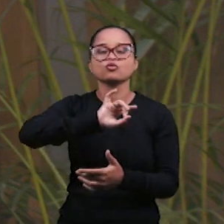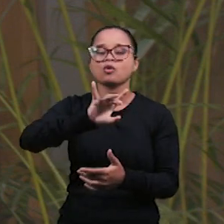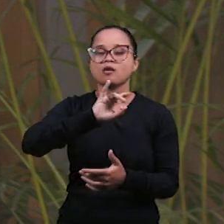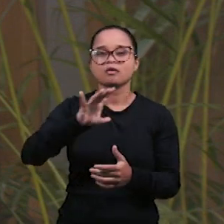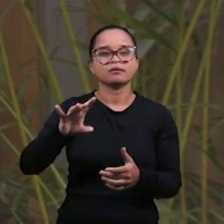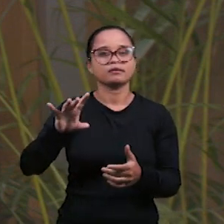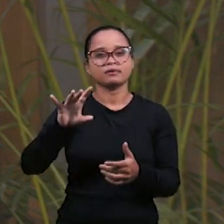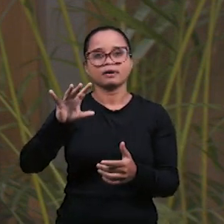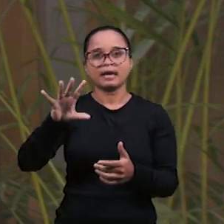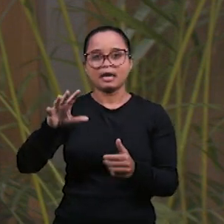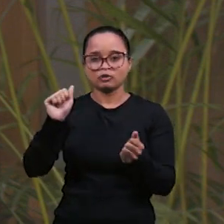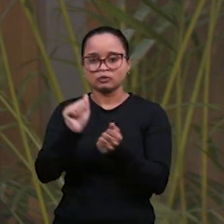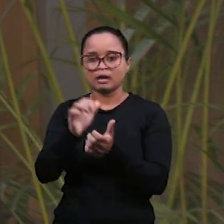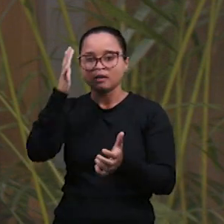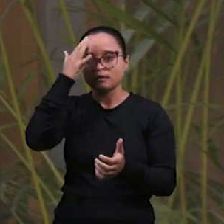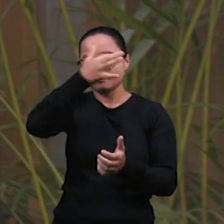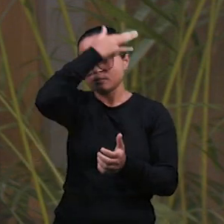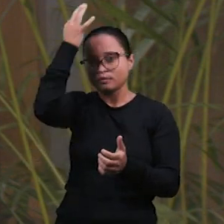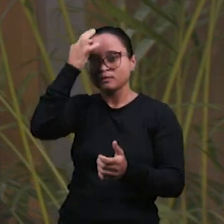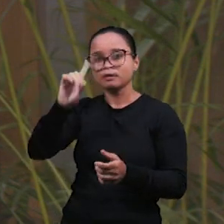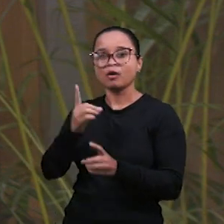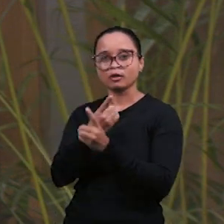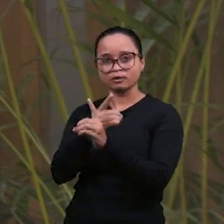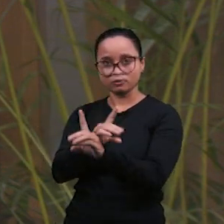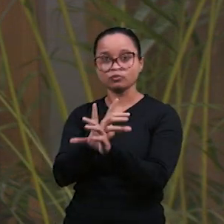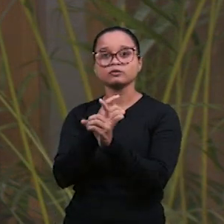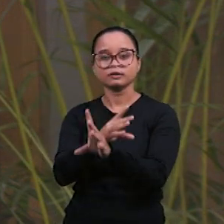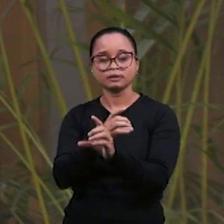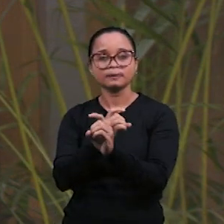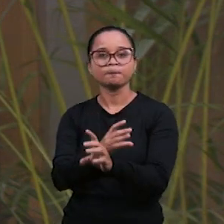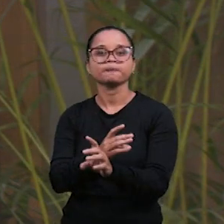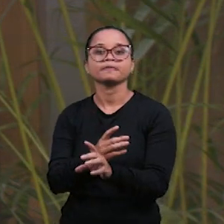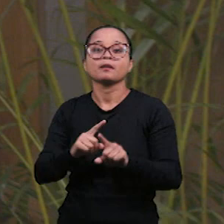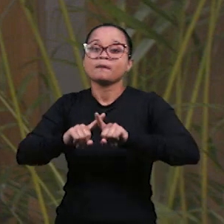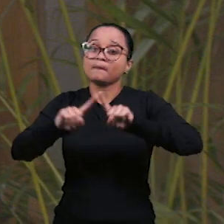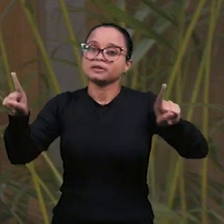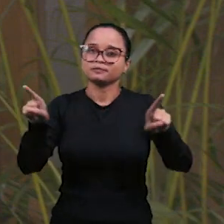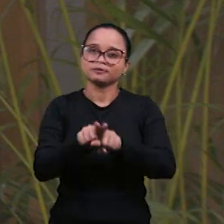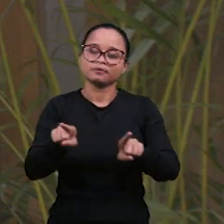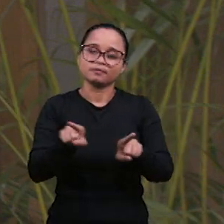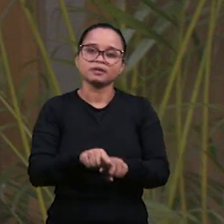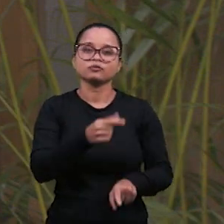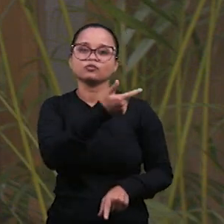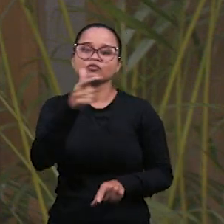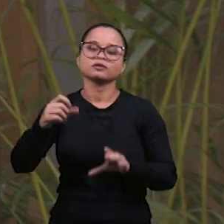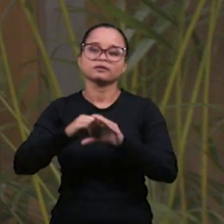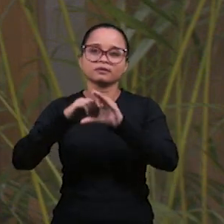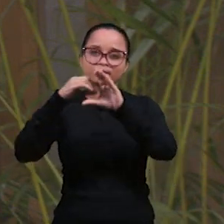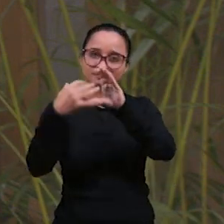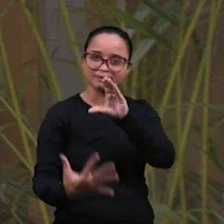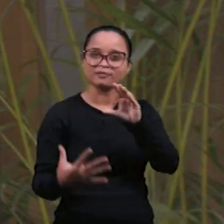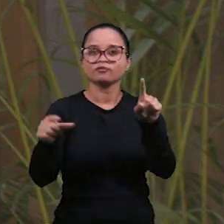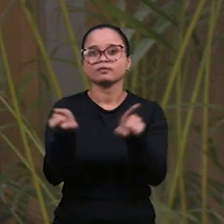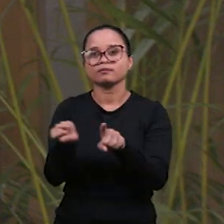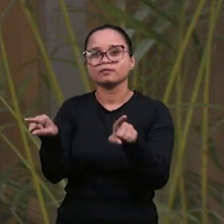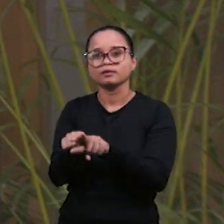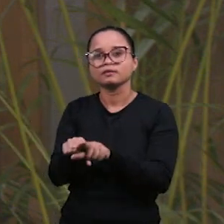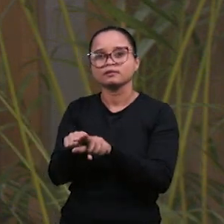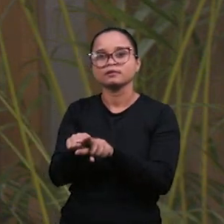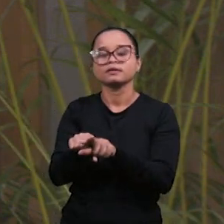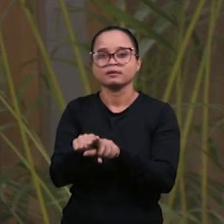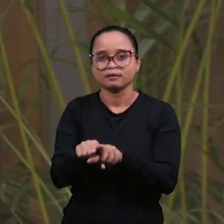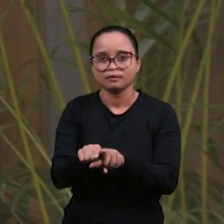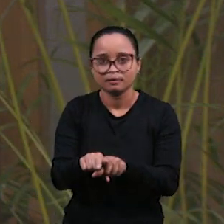que é indiscutível a doutrina que o Senhor tem nos feito viver, como também nos demais aspectos, dentre eles os